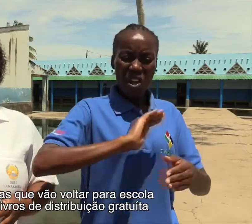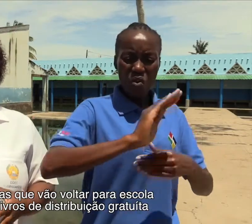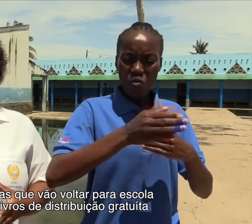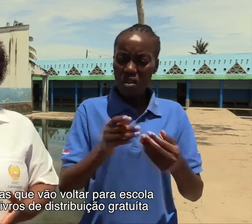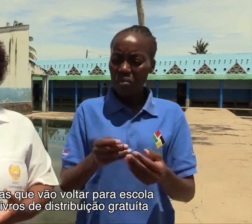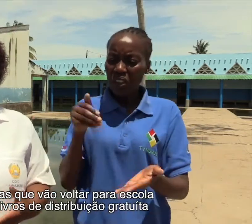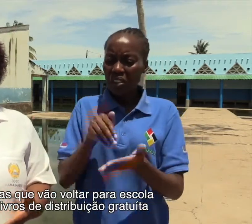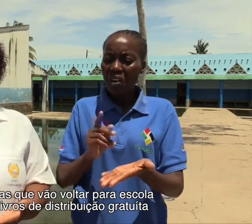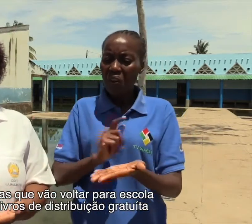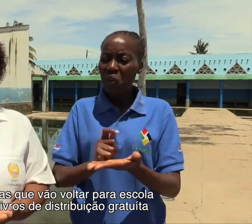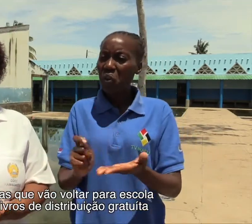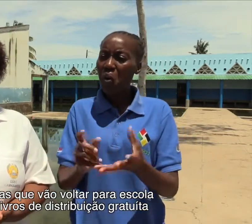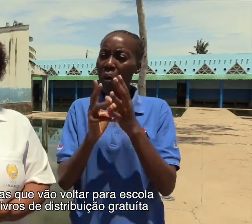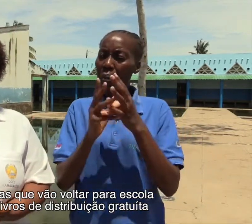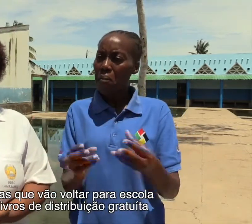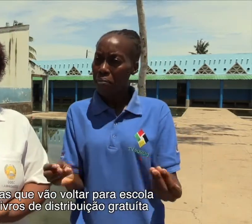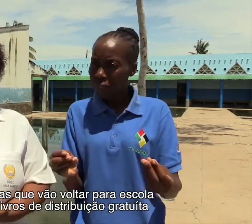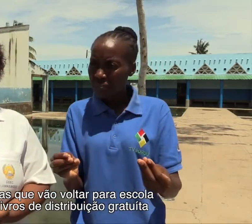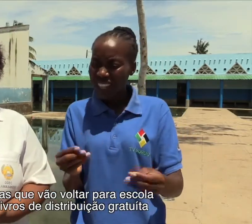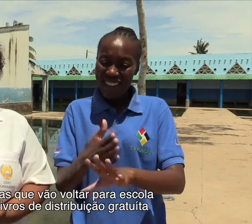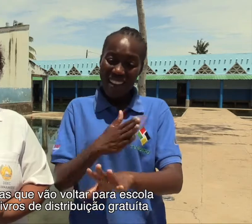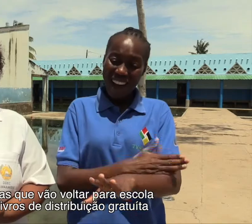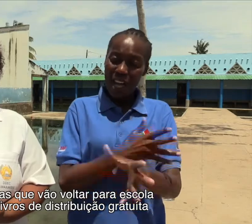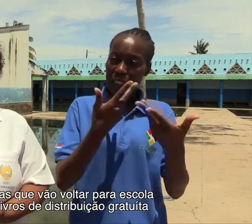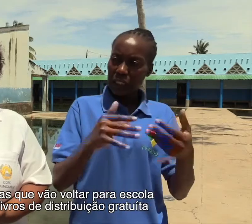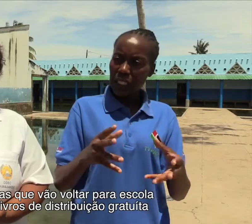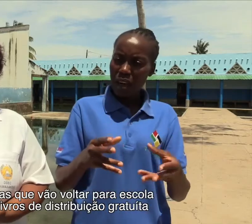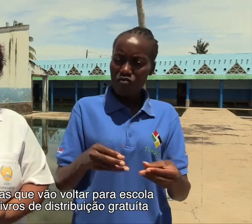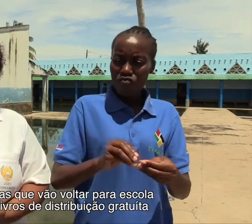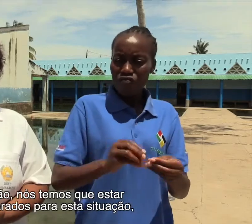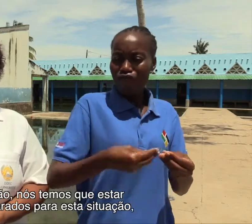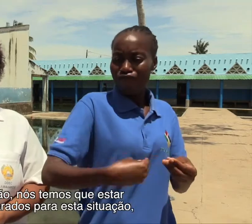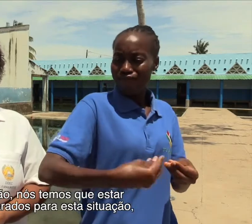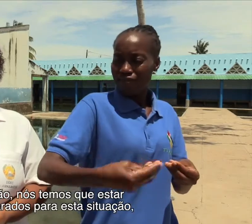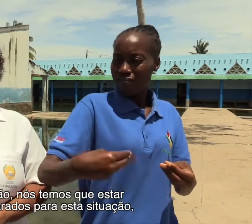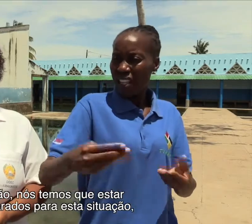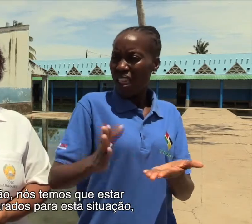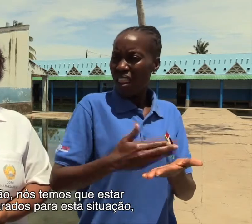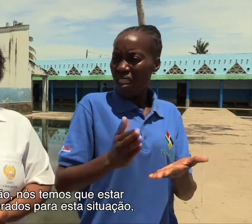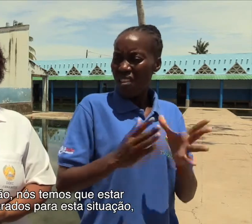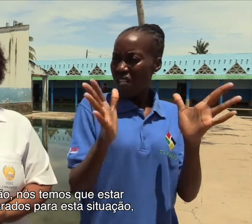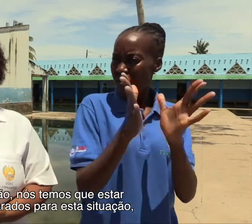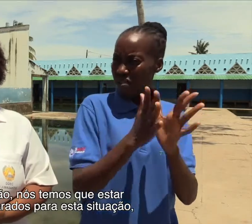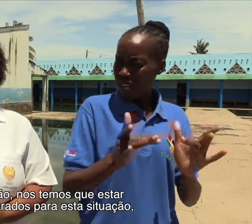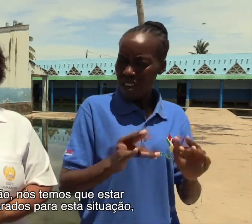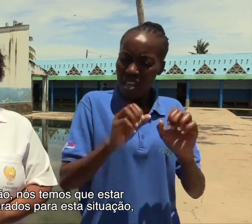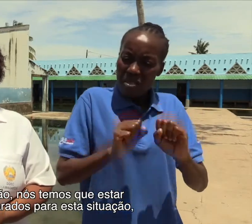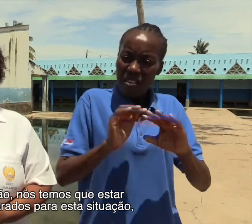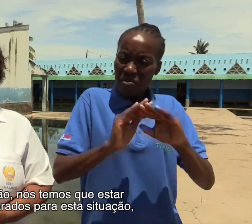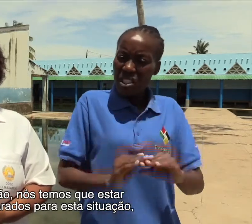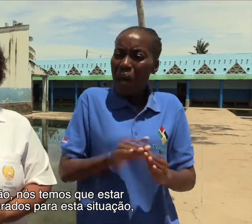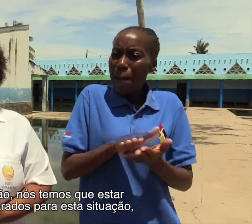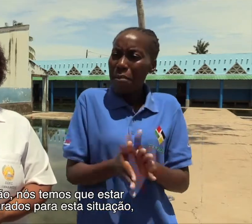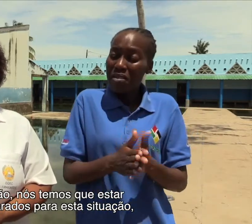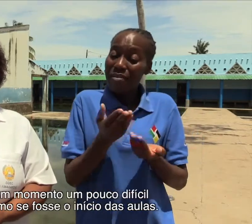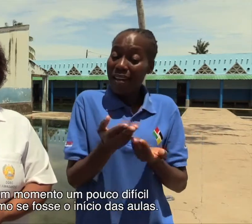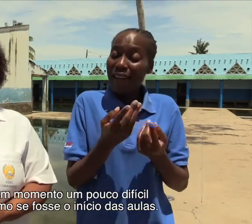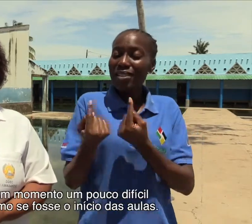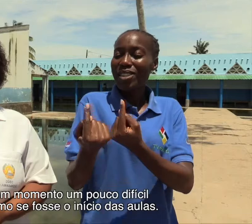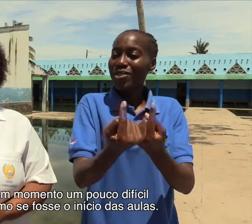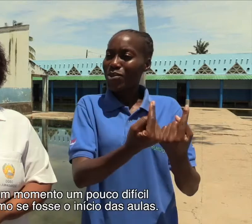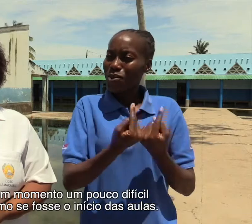sem até os livros que receberam gratuitos. Então, nós temos que estar preparados para essa situação.